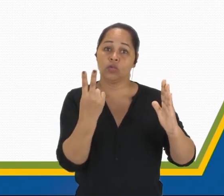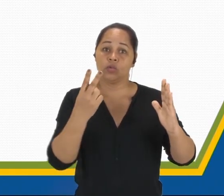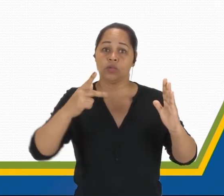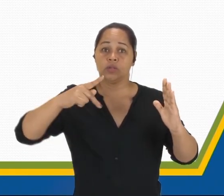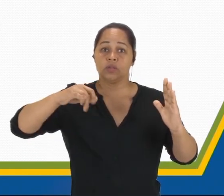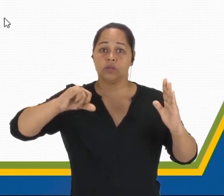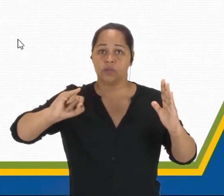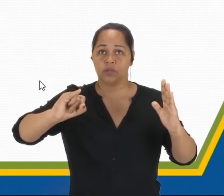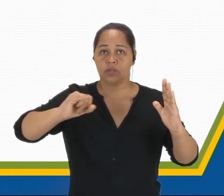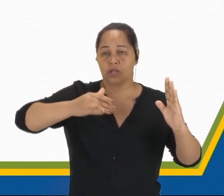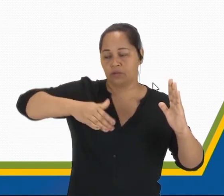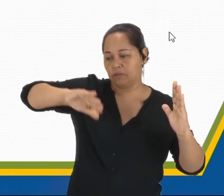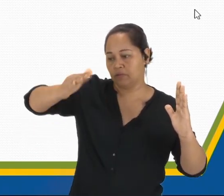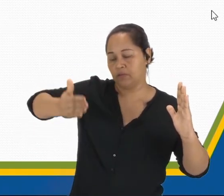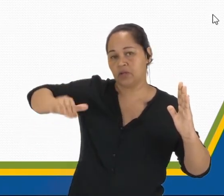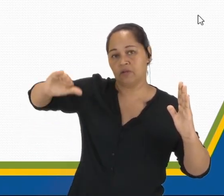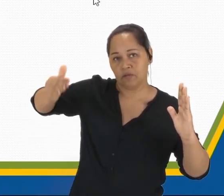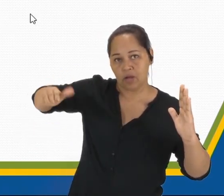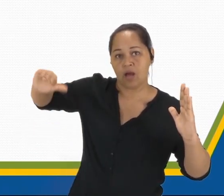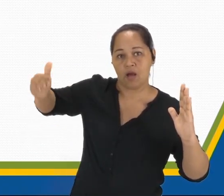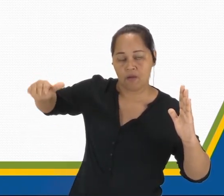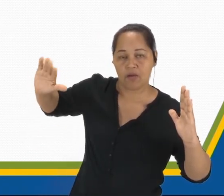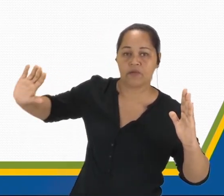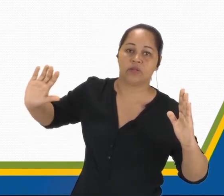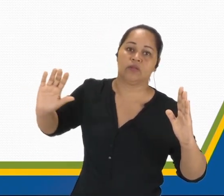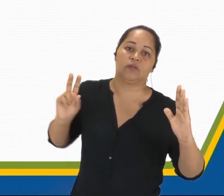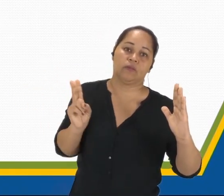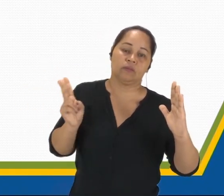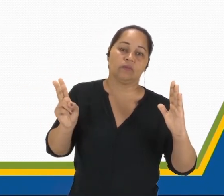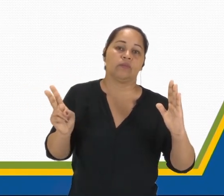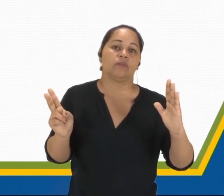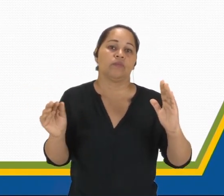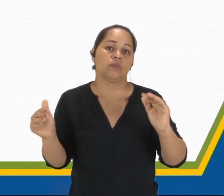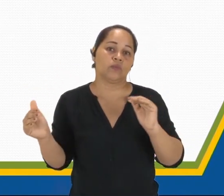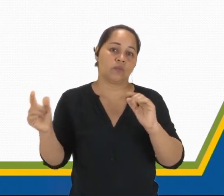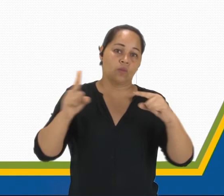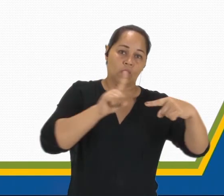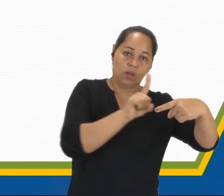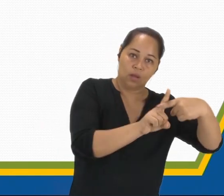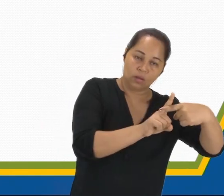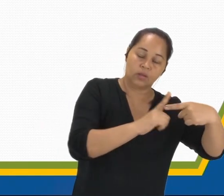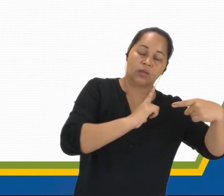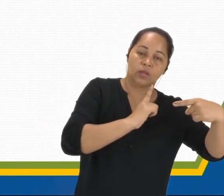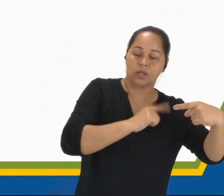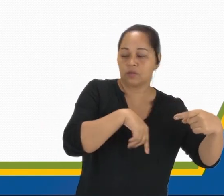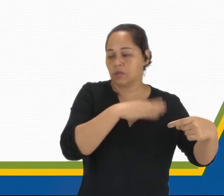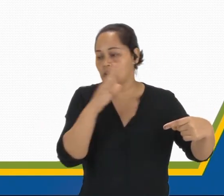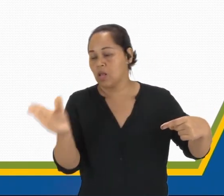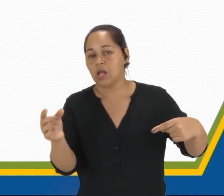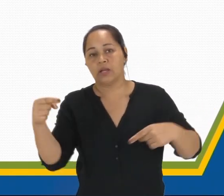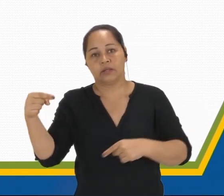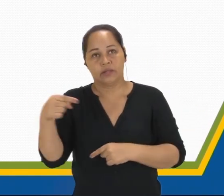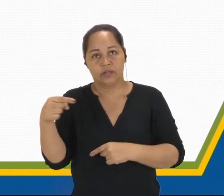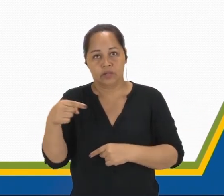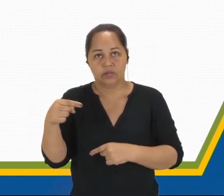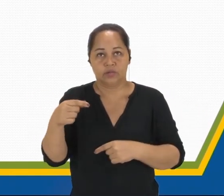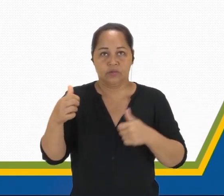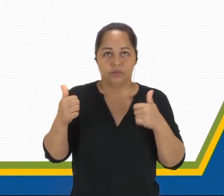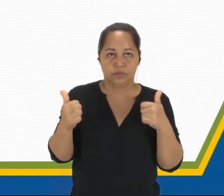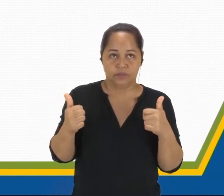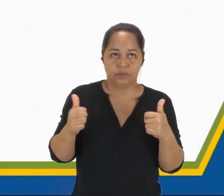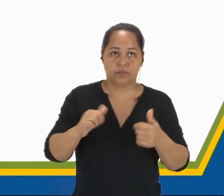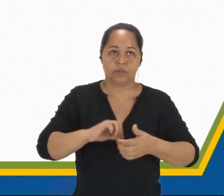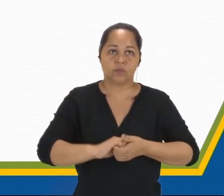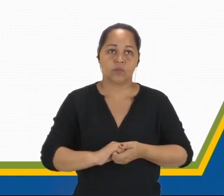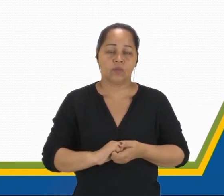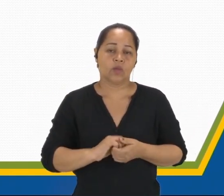cosseno de 0 é 1. Eu não parto do eixo aqui, ó, do ponto 0, eu parto do 1. Porque o cosseno de 0 é 1 pela definição de cosseno. O cosseno de